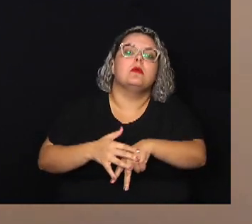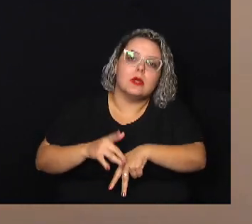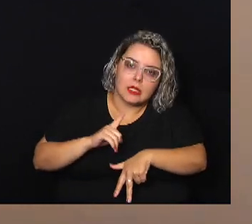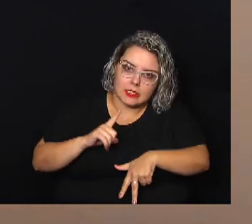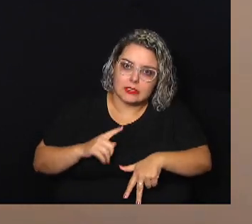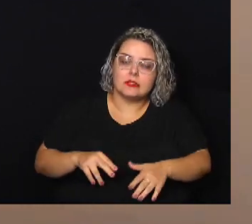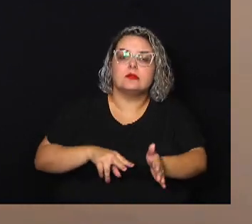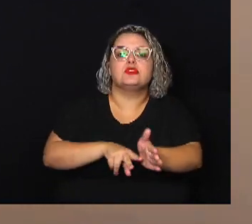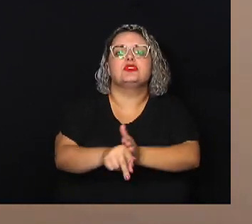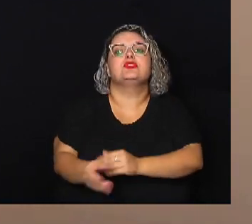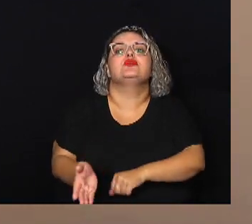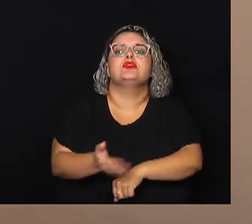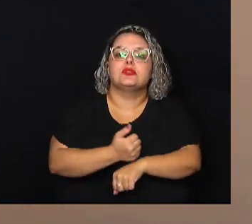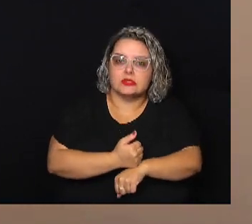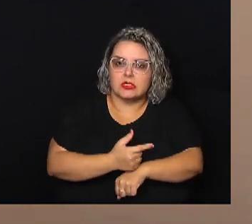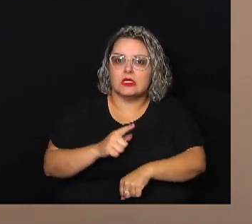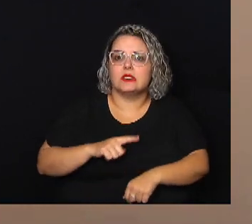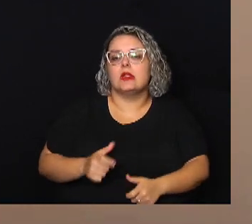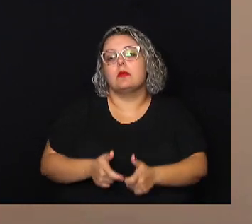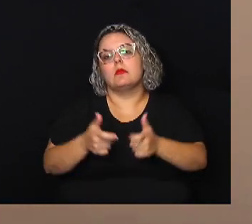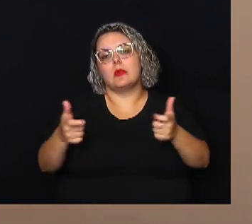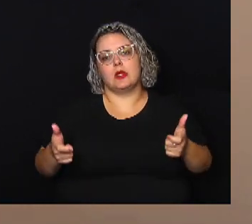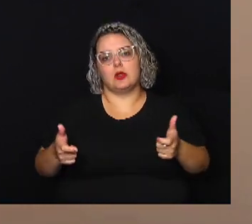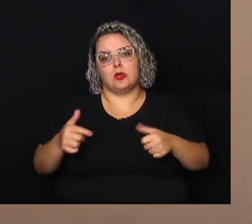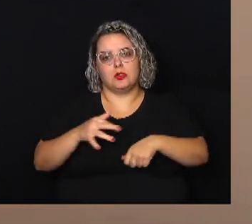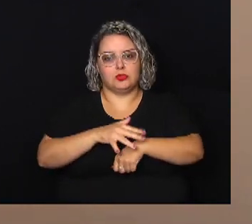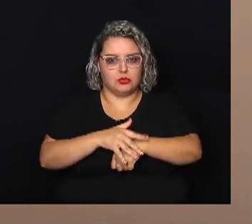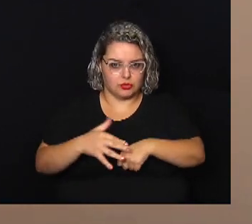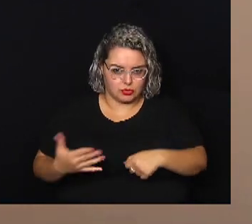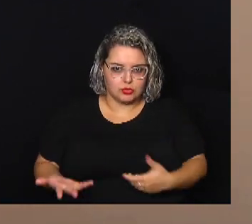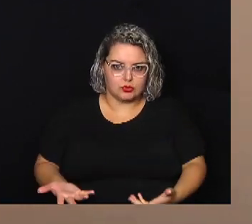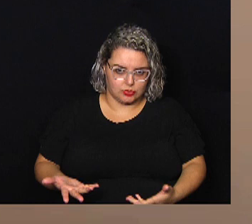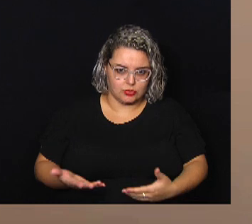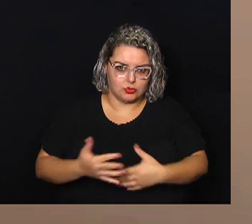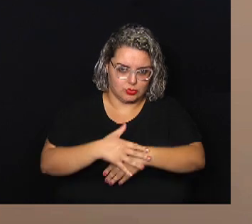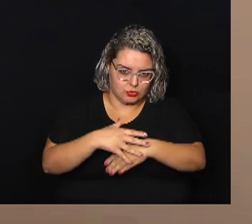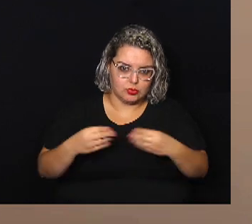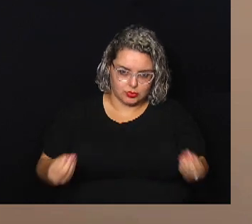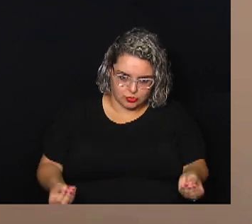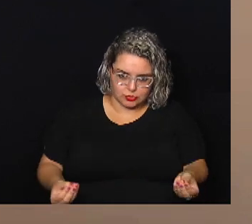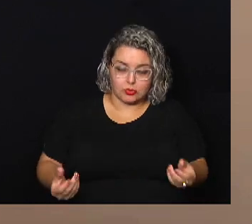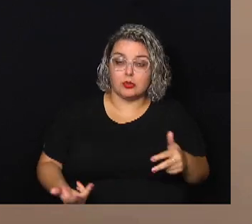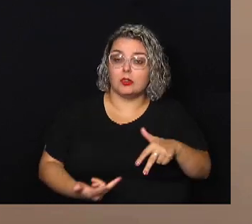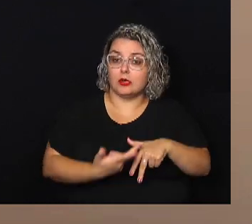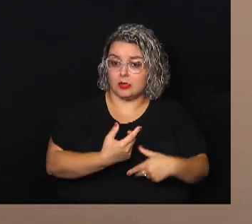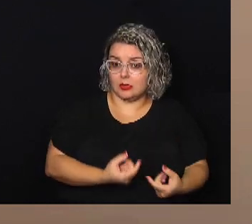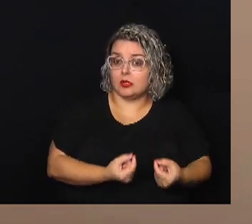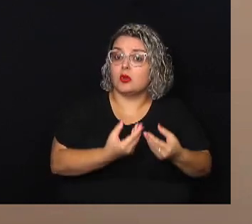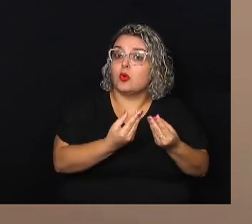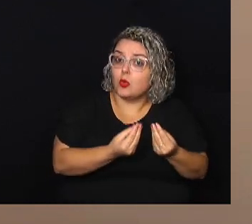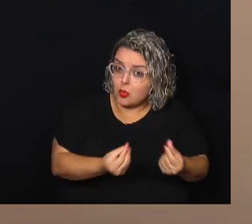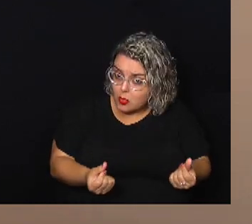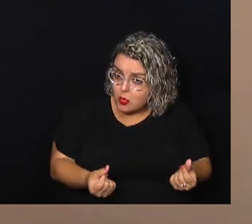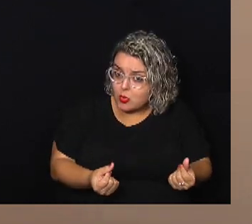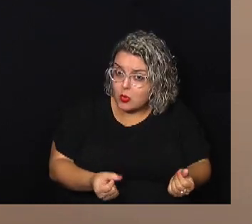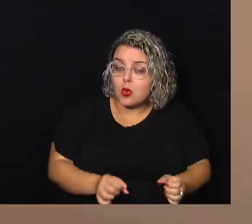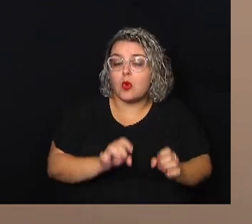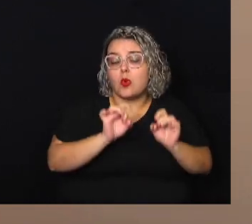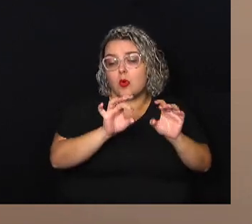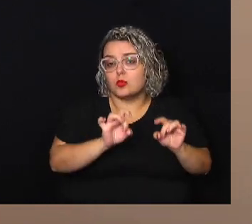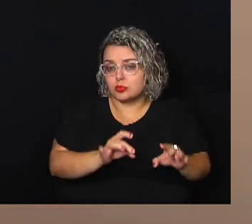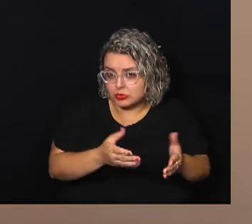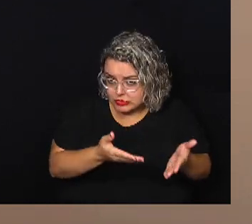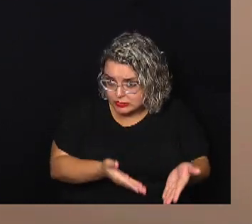precoce, ele tem maiores chances de cura, e ele vai lançar mão de uma cirurgia oncológica de qualidade como especialista